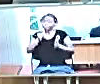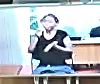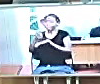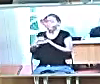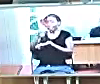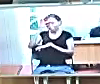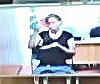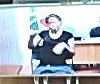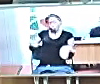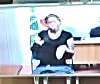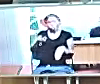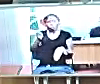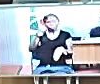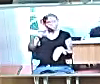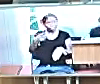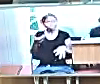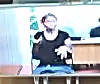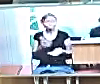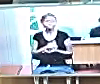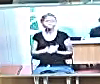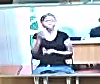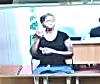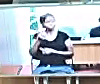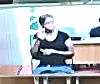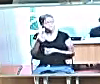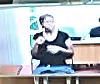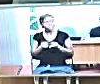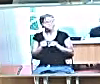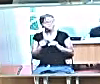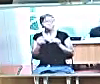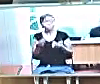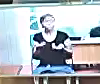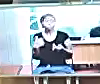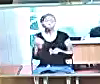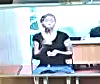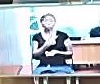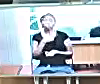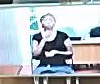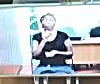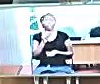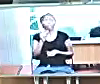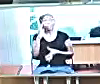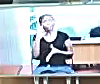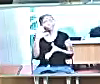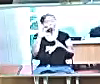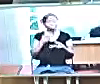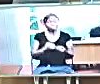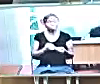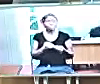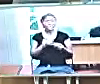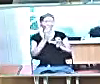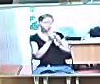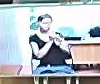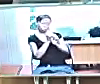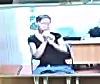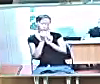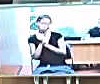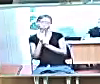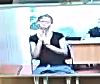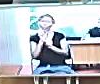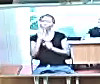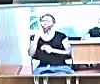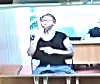aposentado que hoje é pensionista então a gente é dedos dessa conta que o estado na verdade em